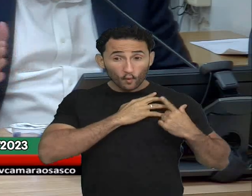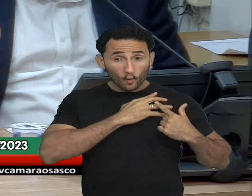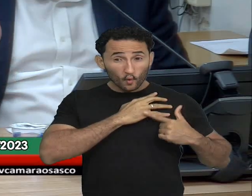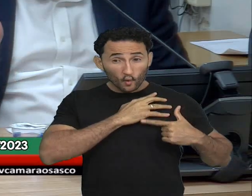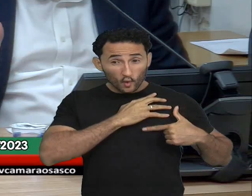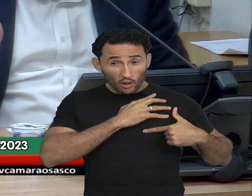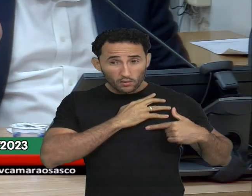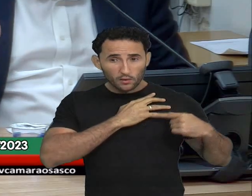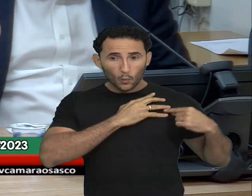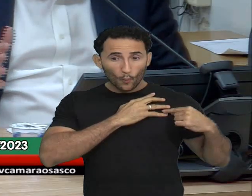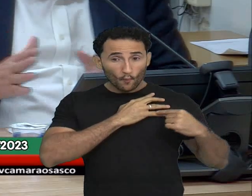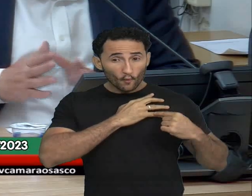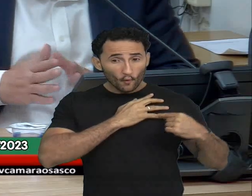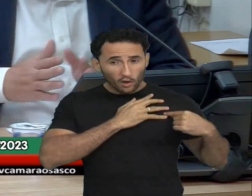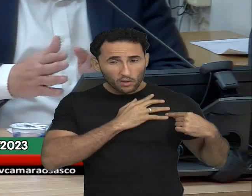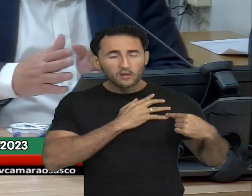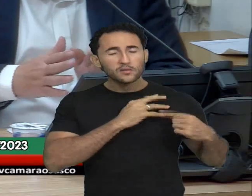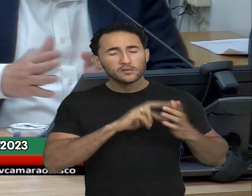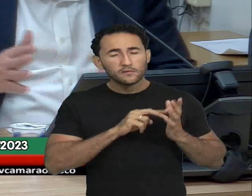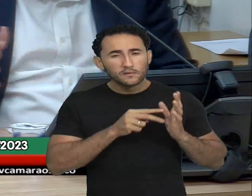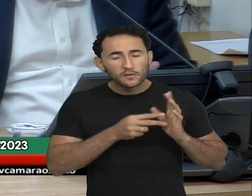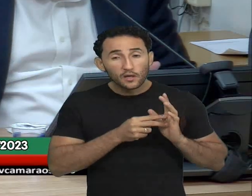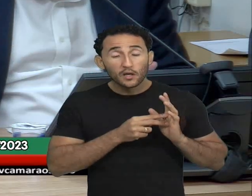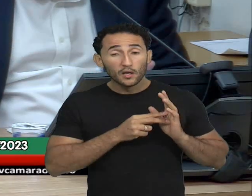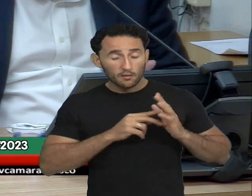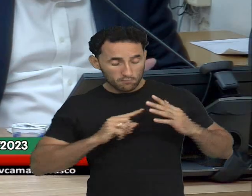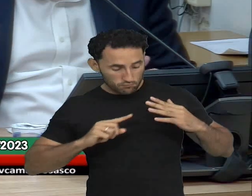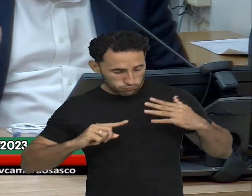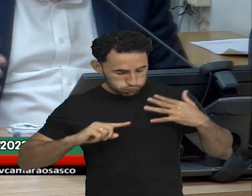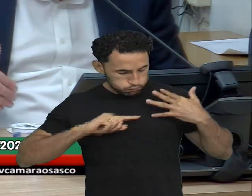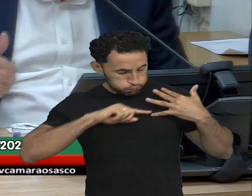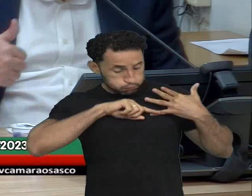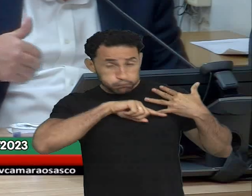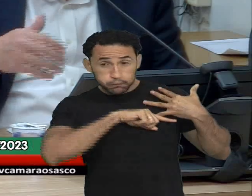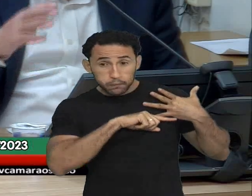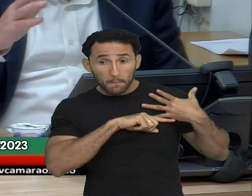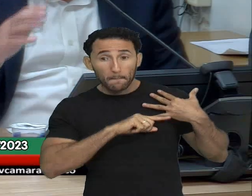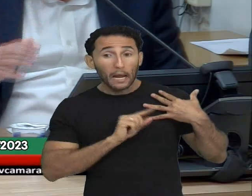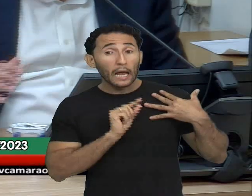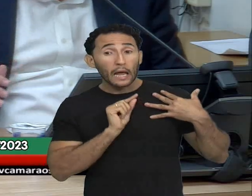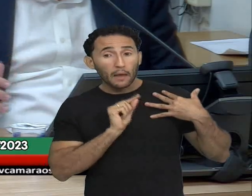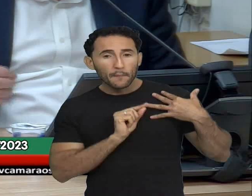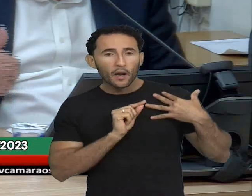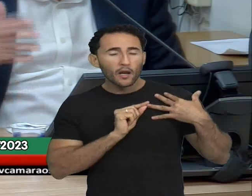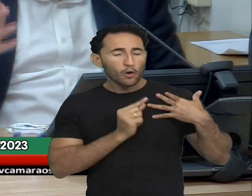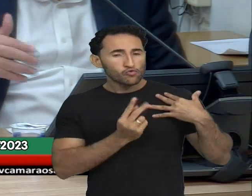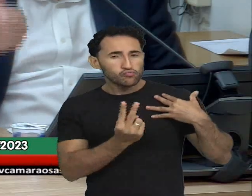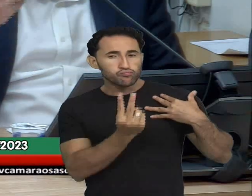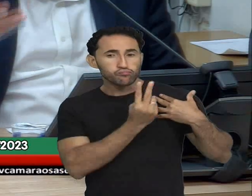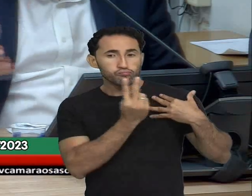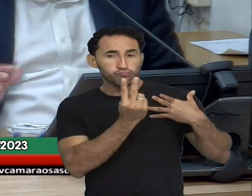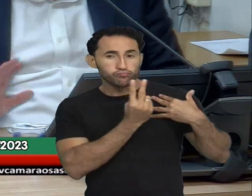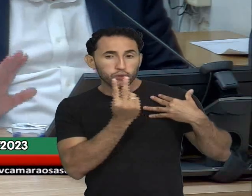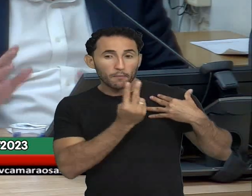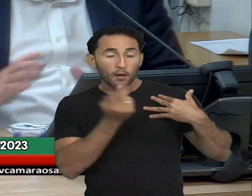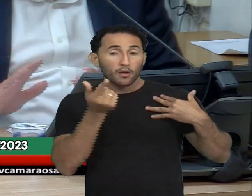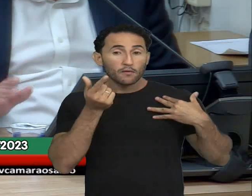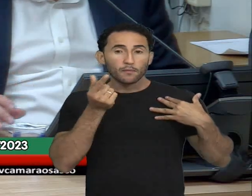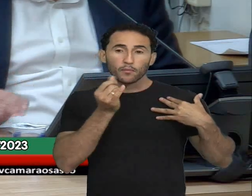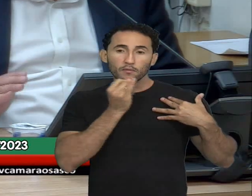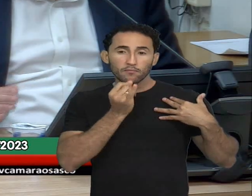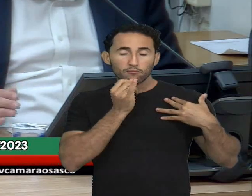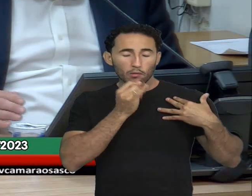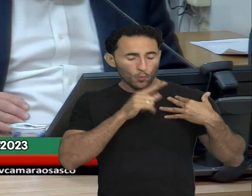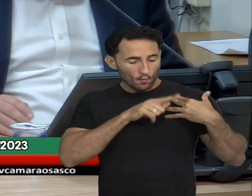desentupir com o balão, esse stent ele entra para segurar essas placas para elas não migrarem e embolizarem distal.